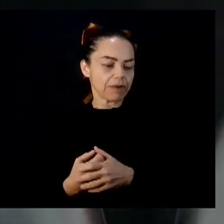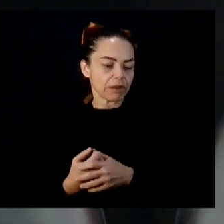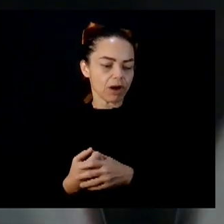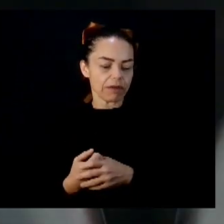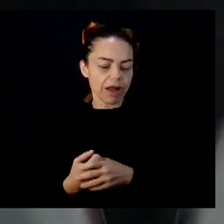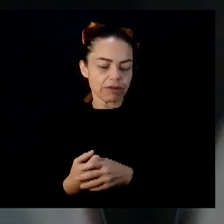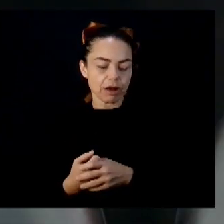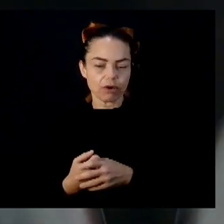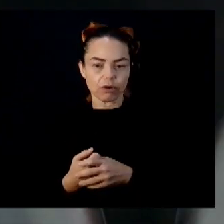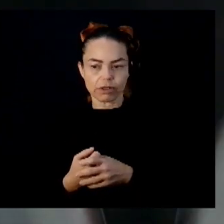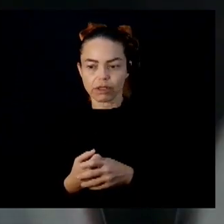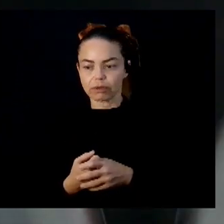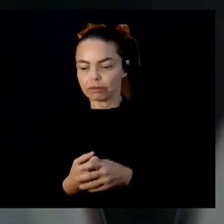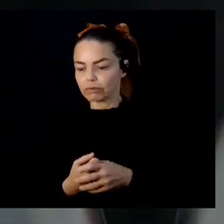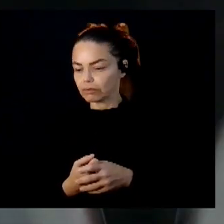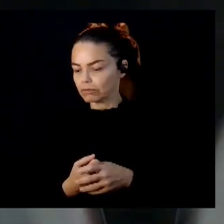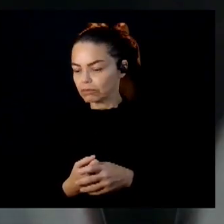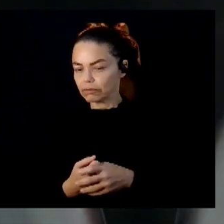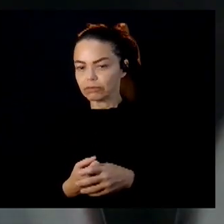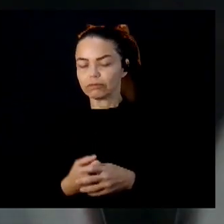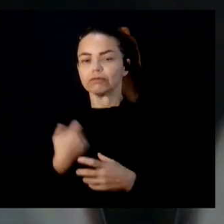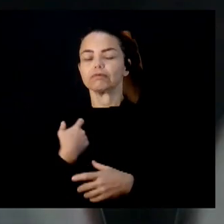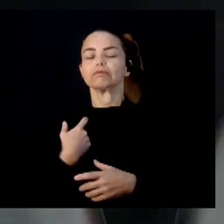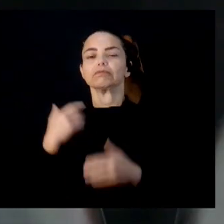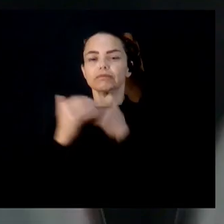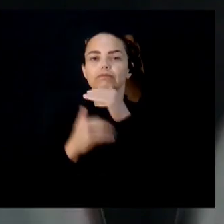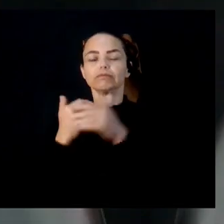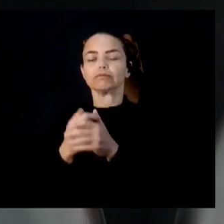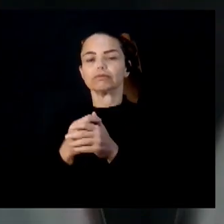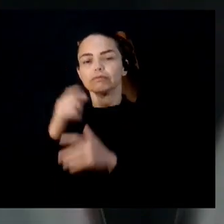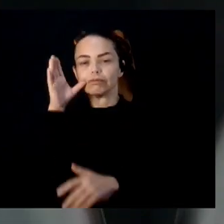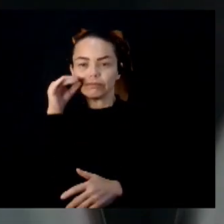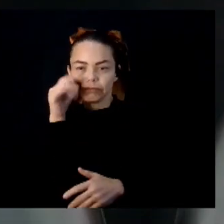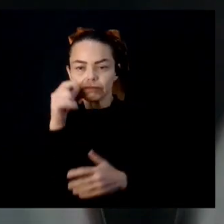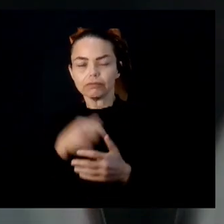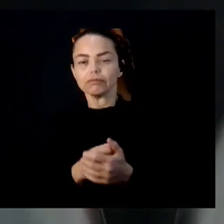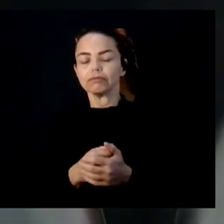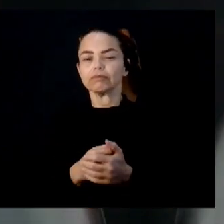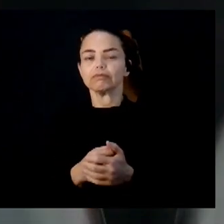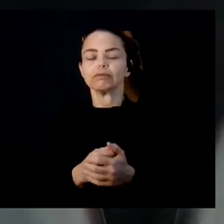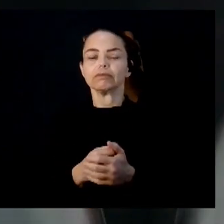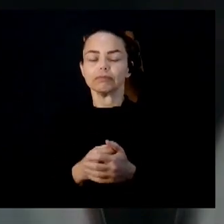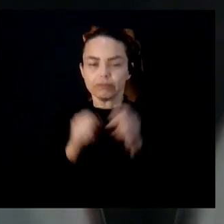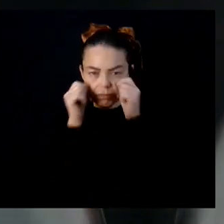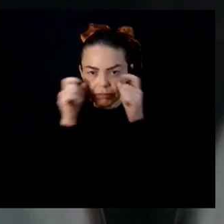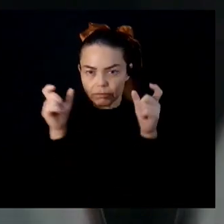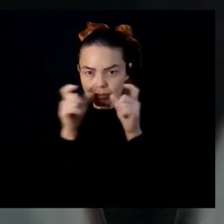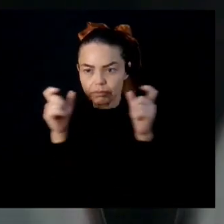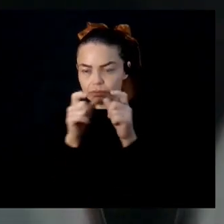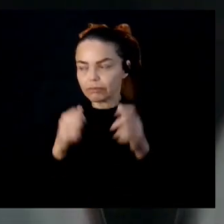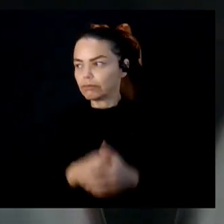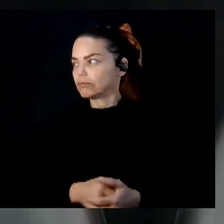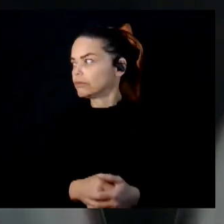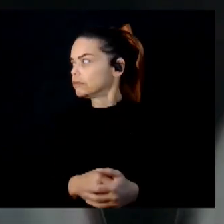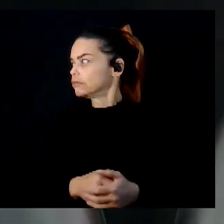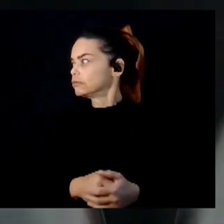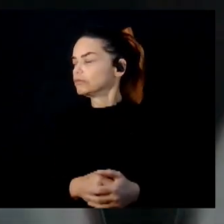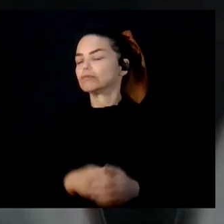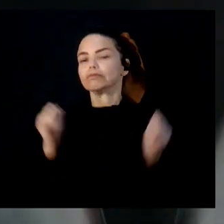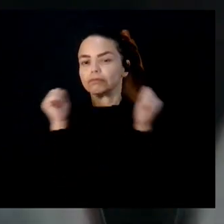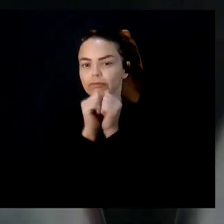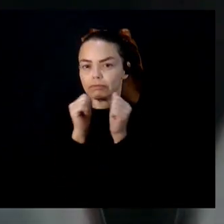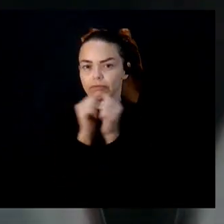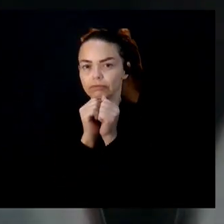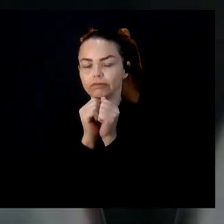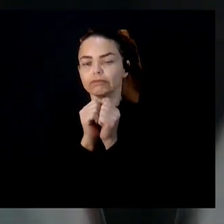gente desenvolver a curiosidade, desenvolver o prestar atenção. Então a gente pode estar junto, o amor